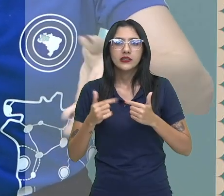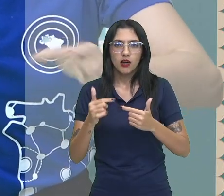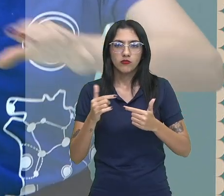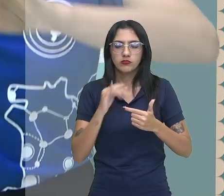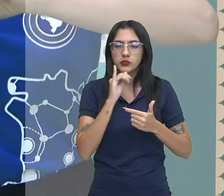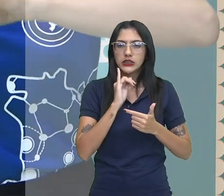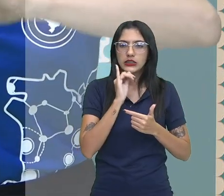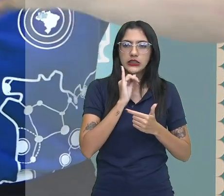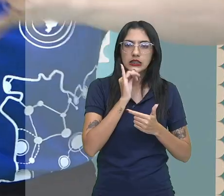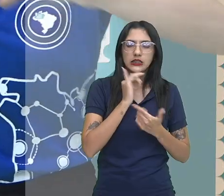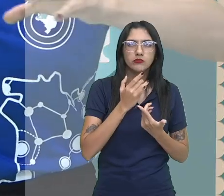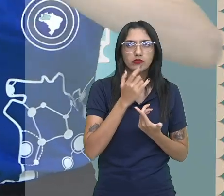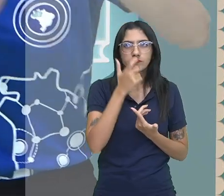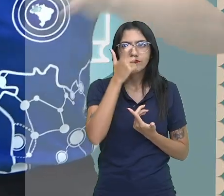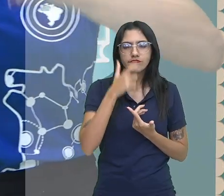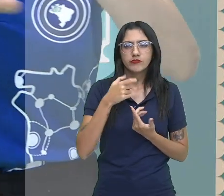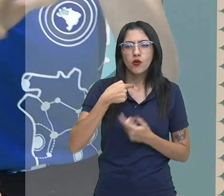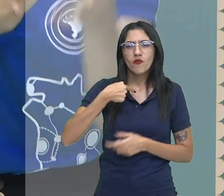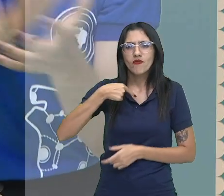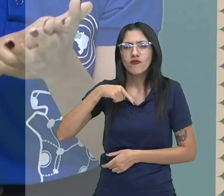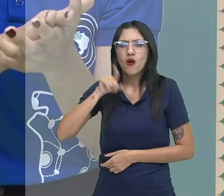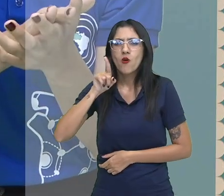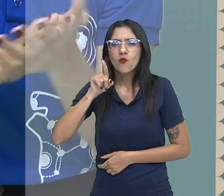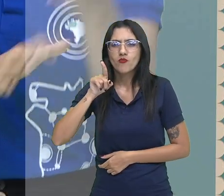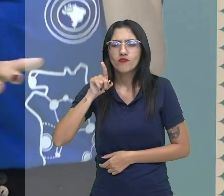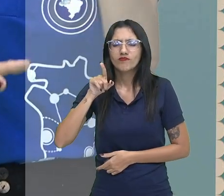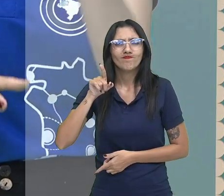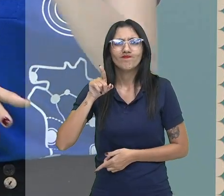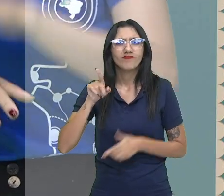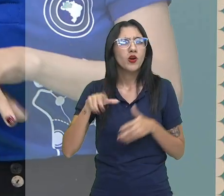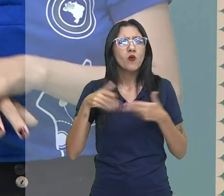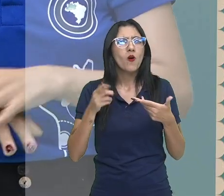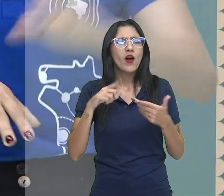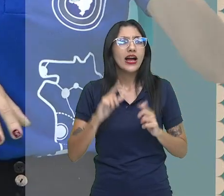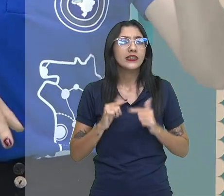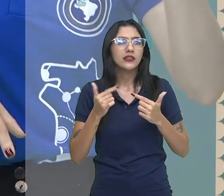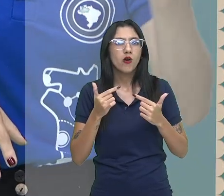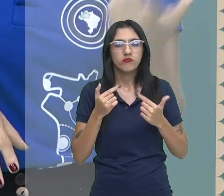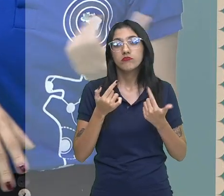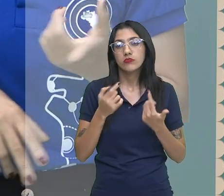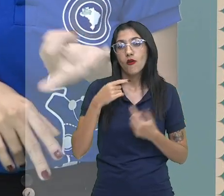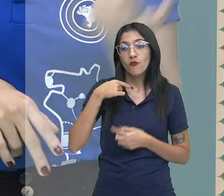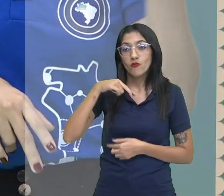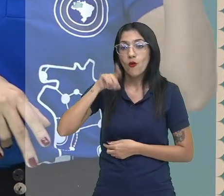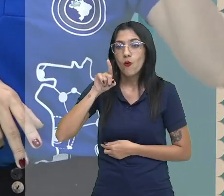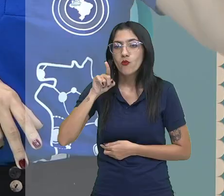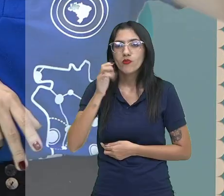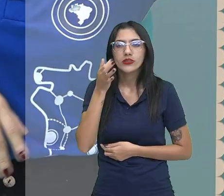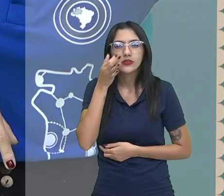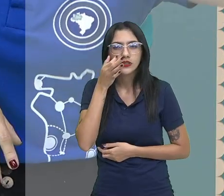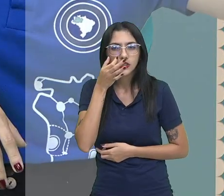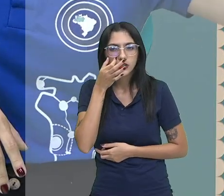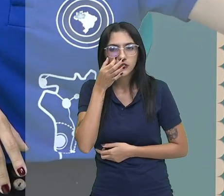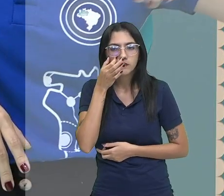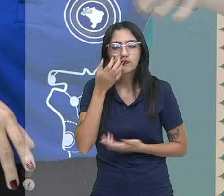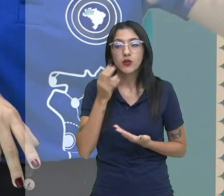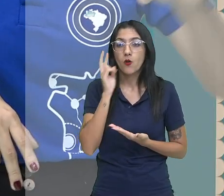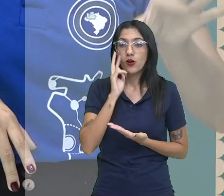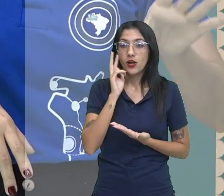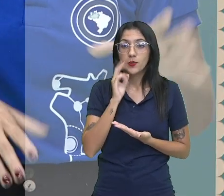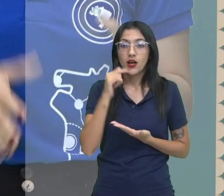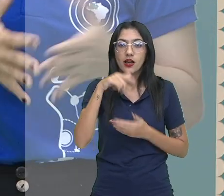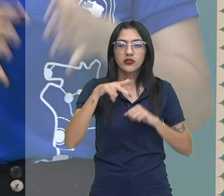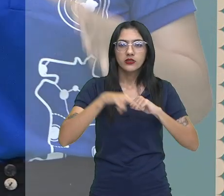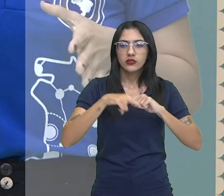vou. Mas ok, vou, qual é a ação? Assistir. Lembrando que o verbo vou, que é o